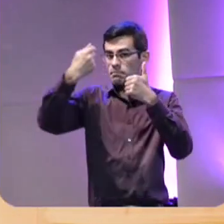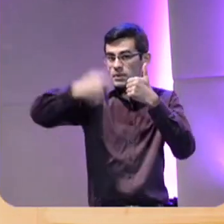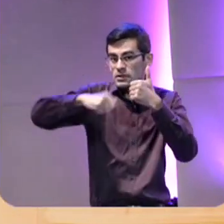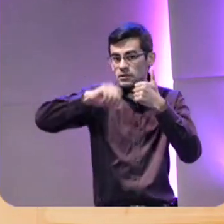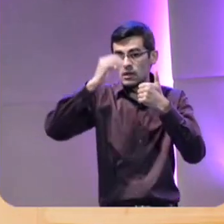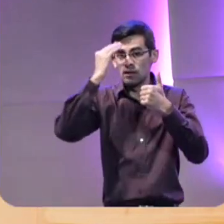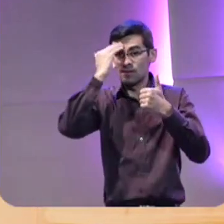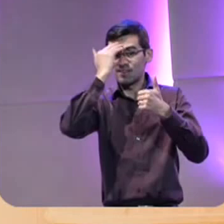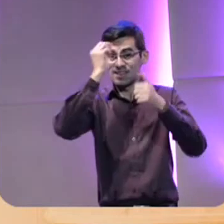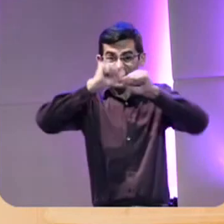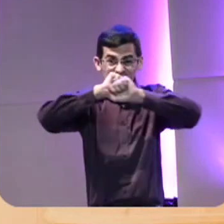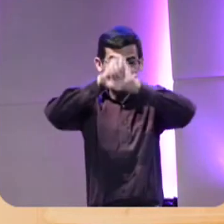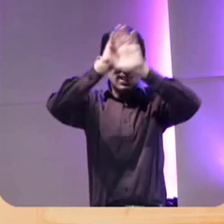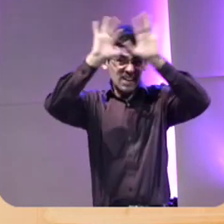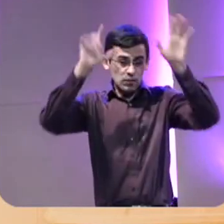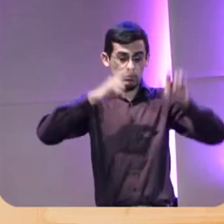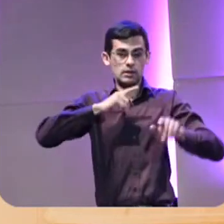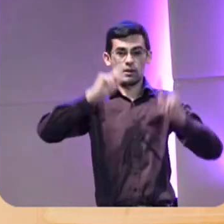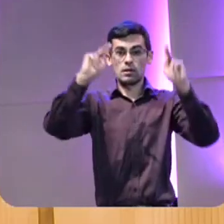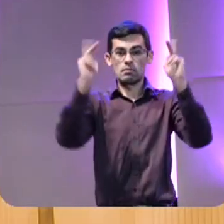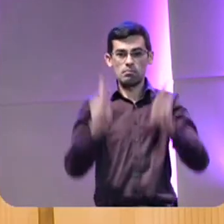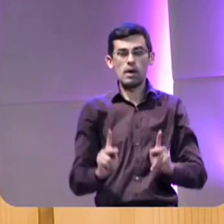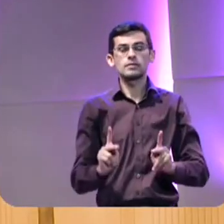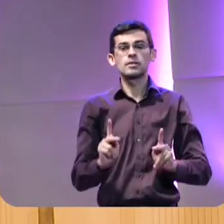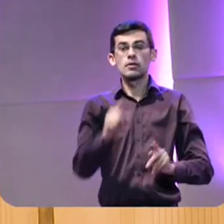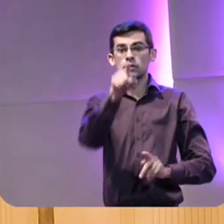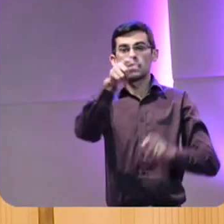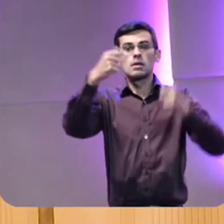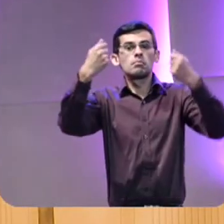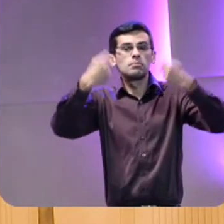precisa entender para ter paz é que